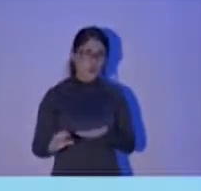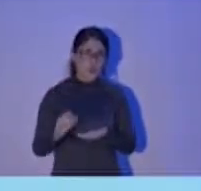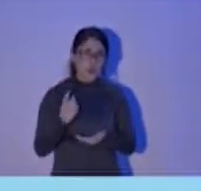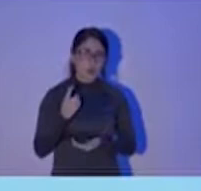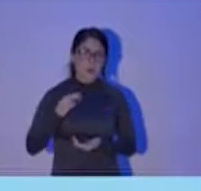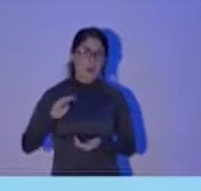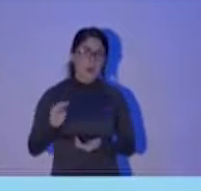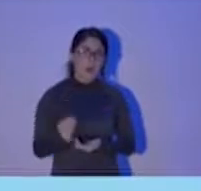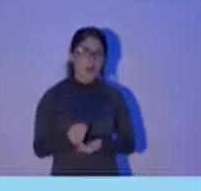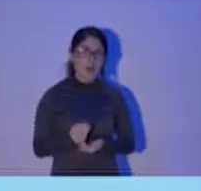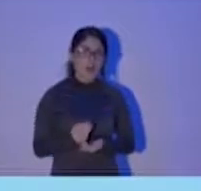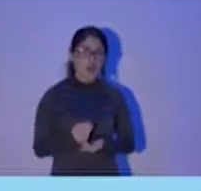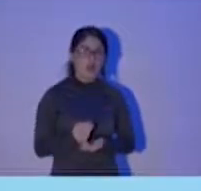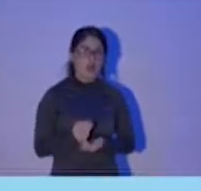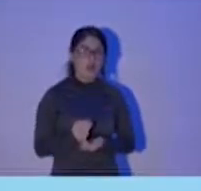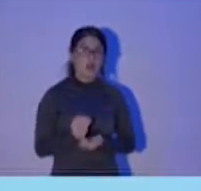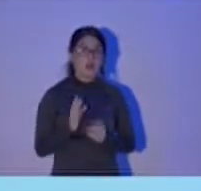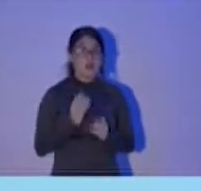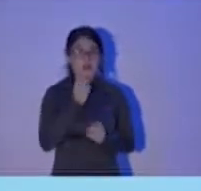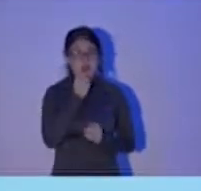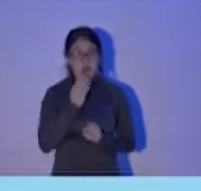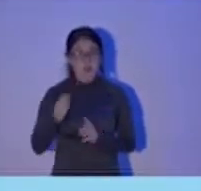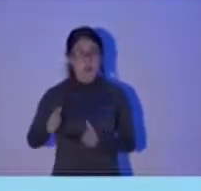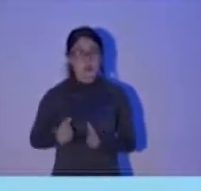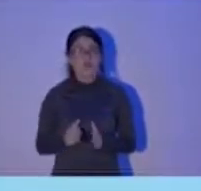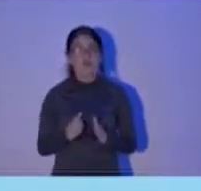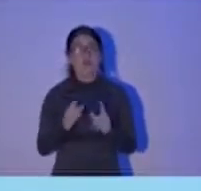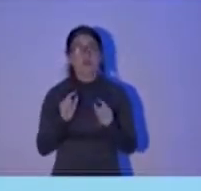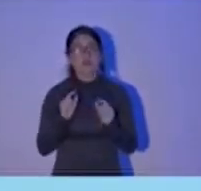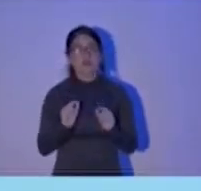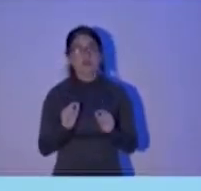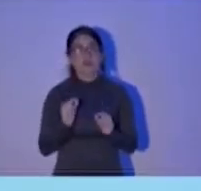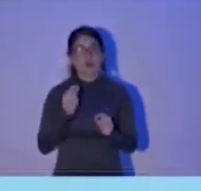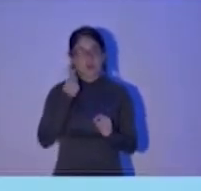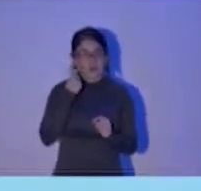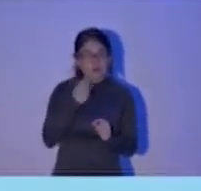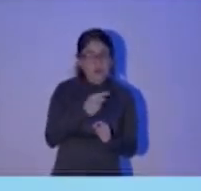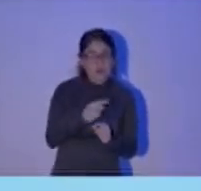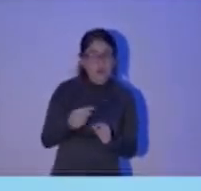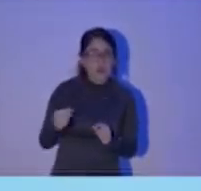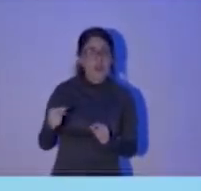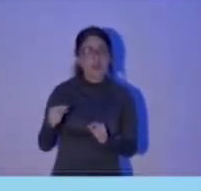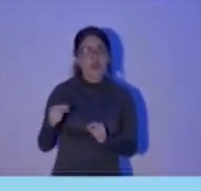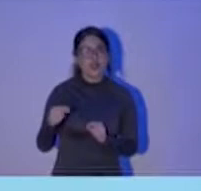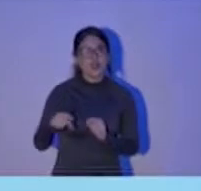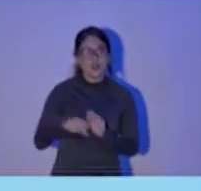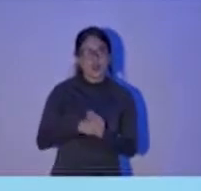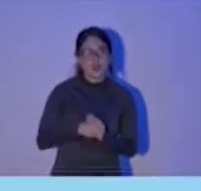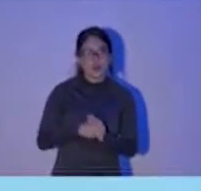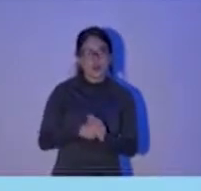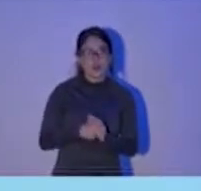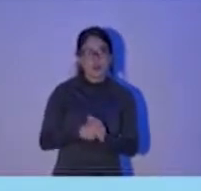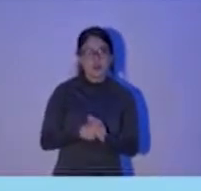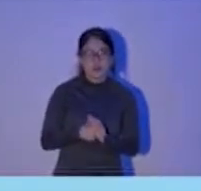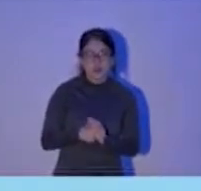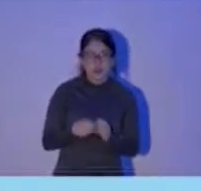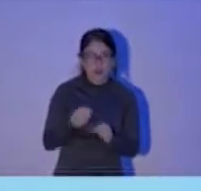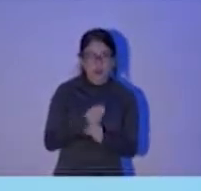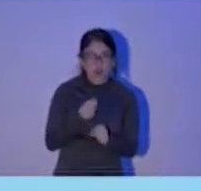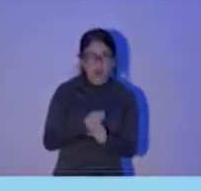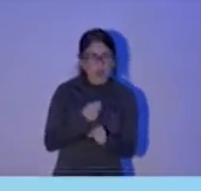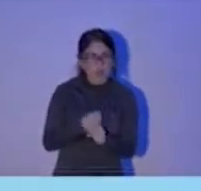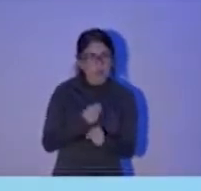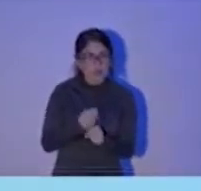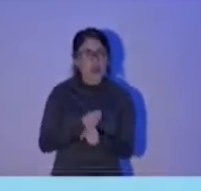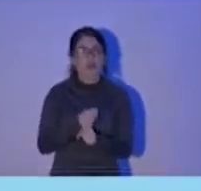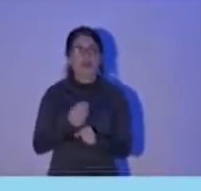1 bilhão, um bom caminho seja avaliar as obras, sobretudo do menor custo para o maior, para quantitativamente, né, de